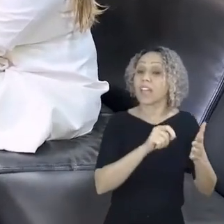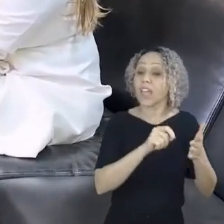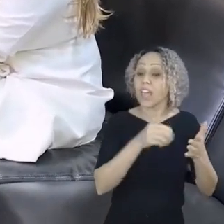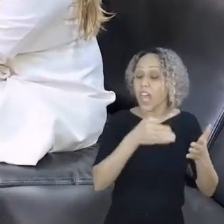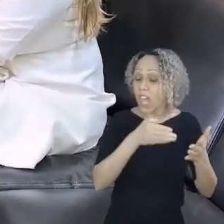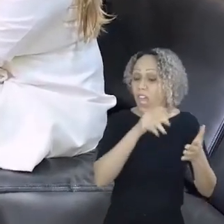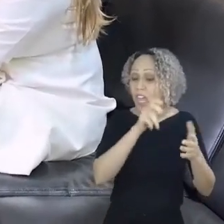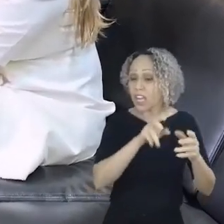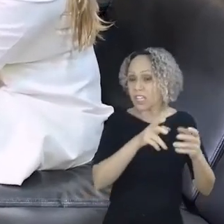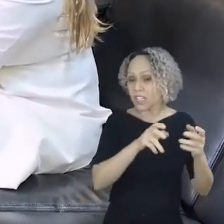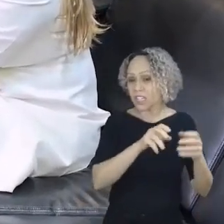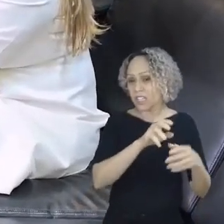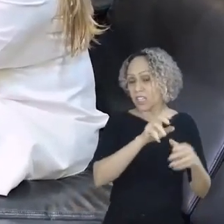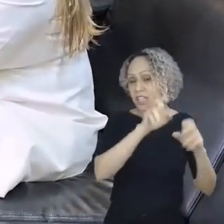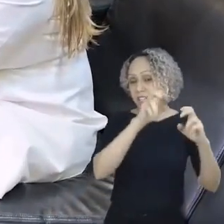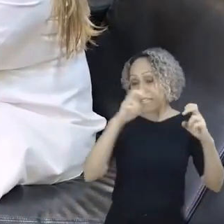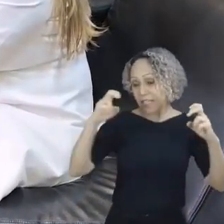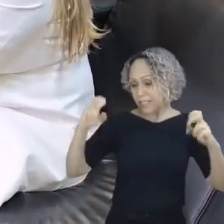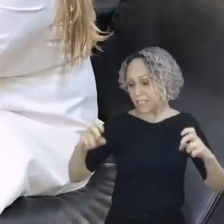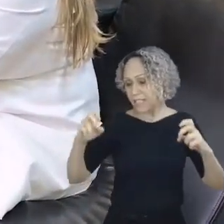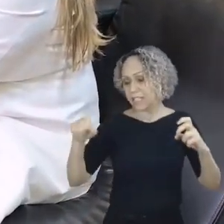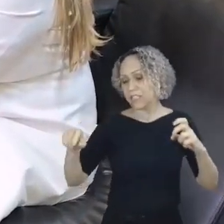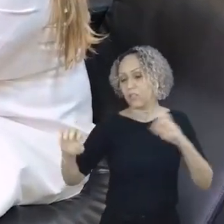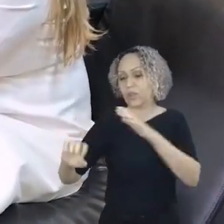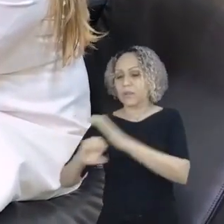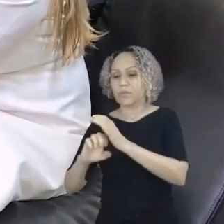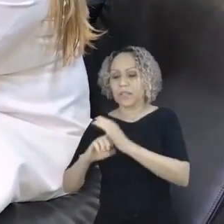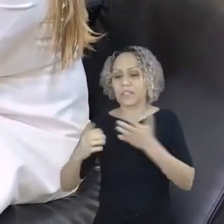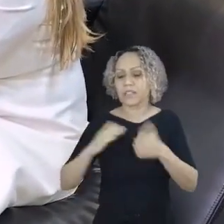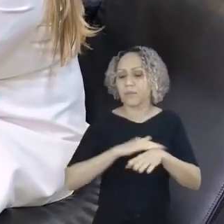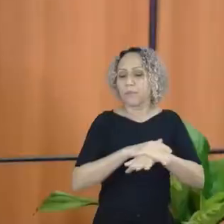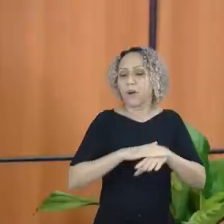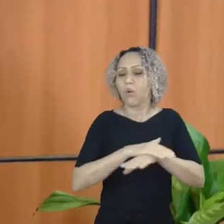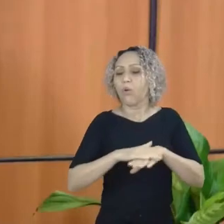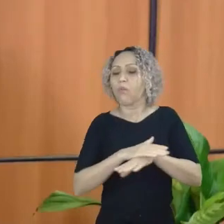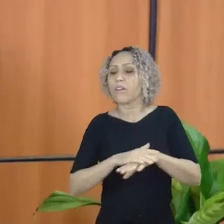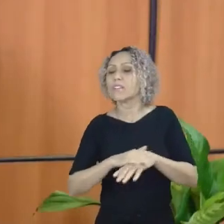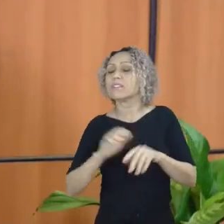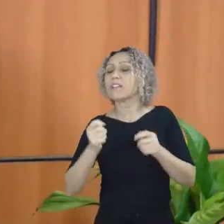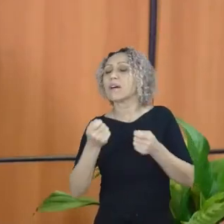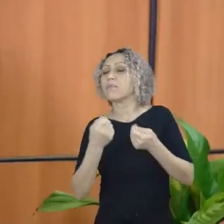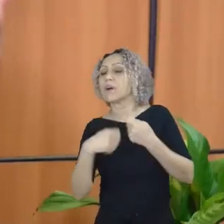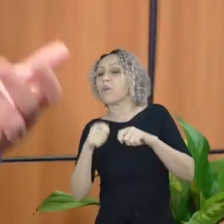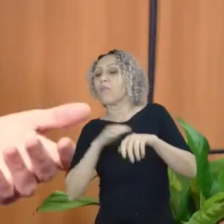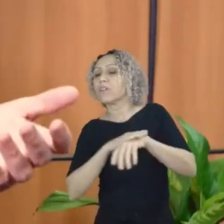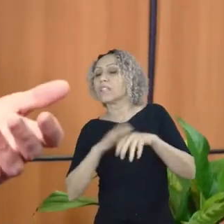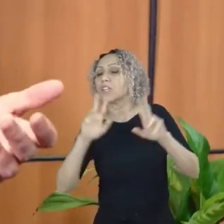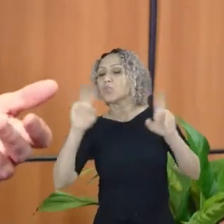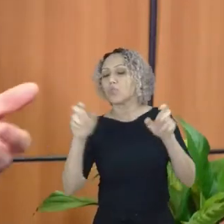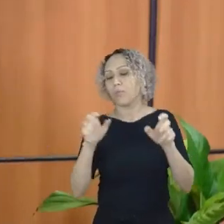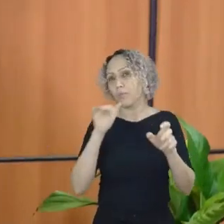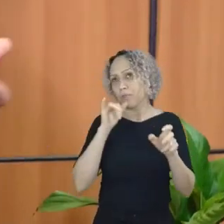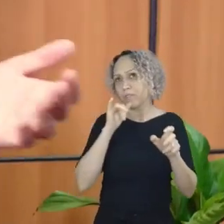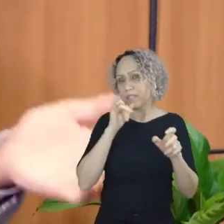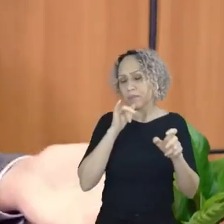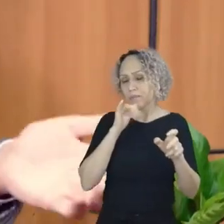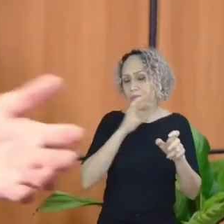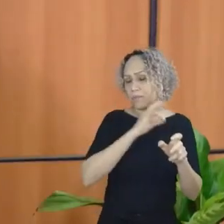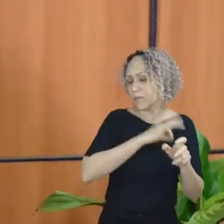Aliás, ancorado na política de valorização do salário mínimo que nós retomamos, acima da